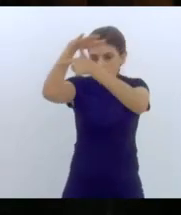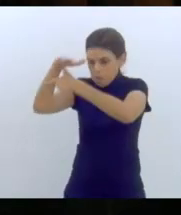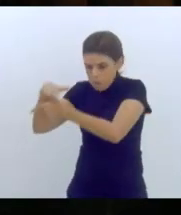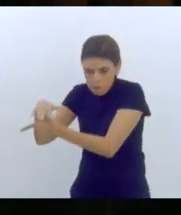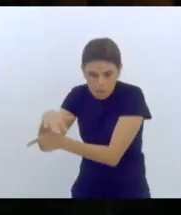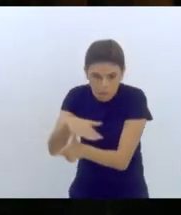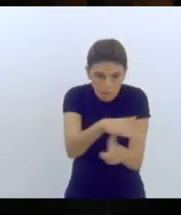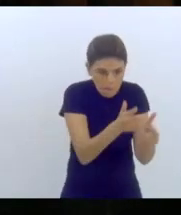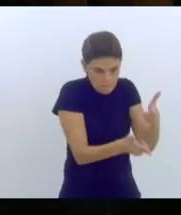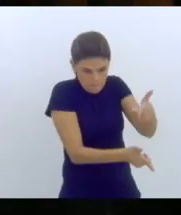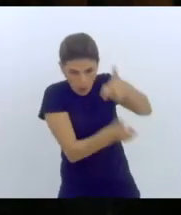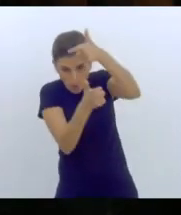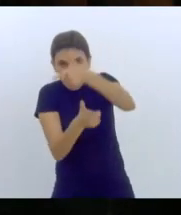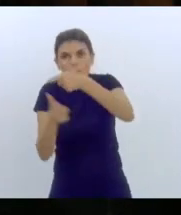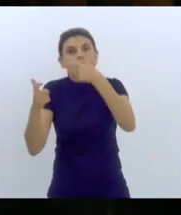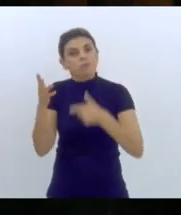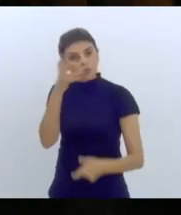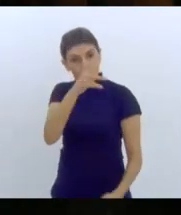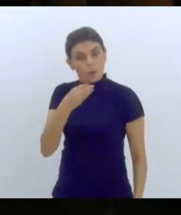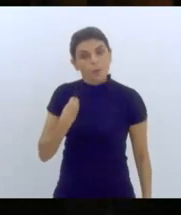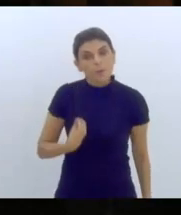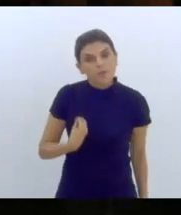Somos sobreviventes.